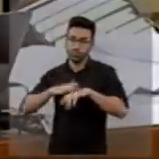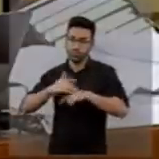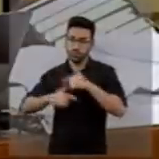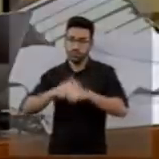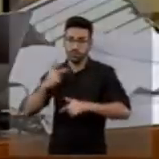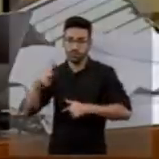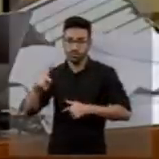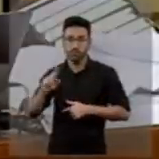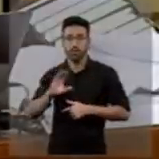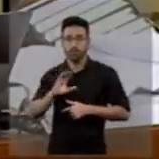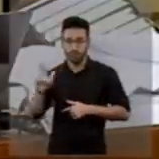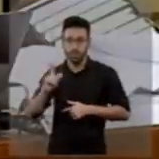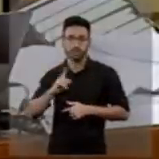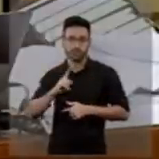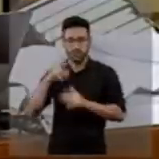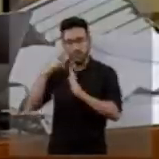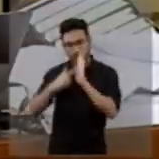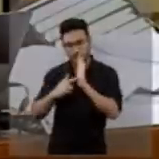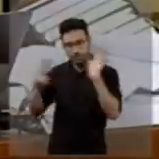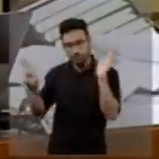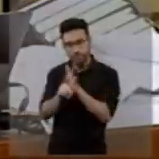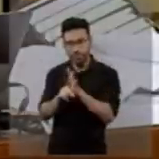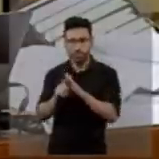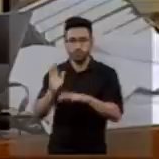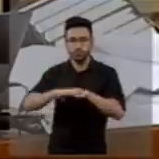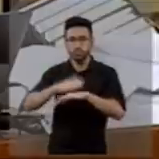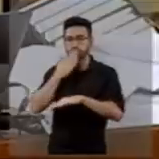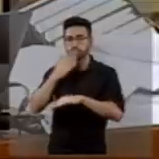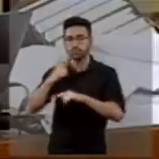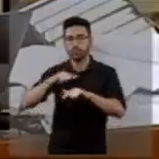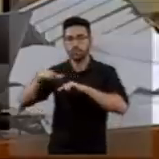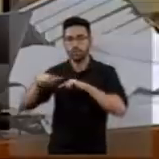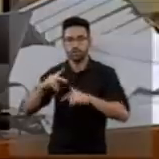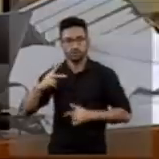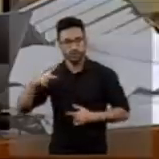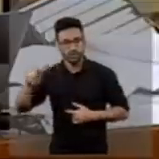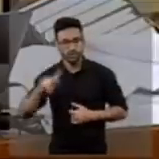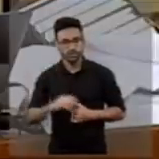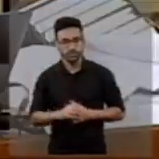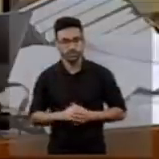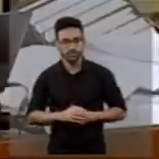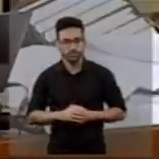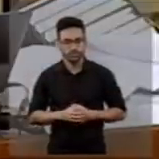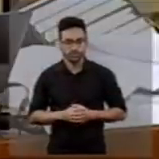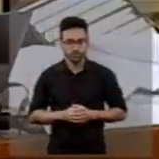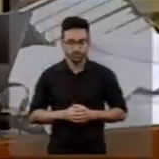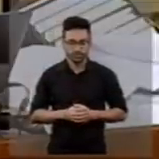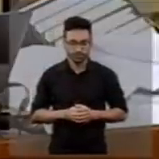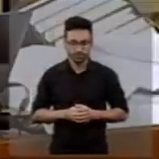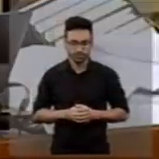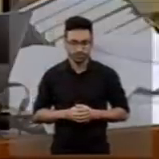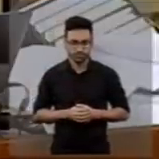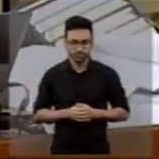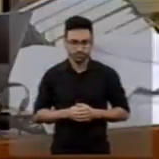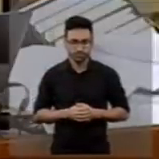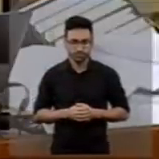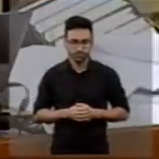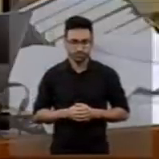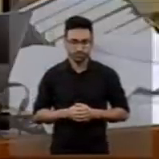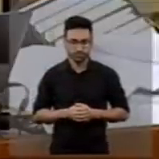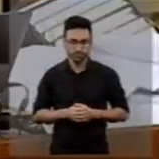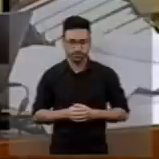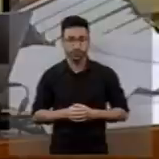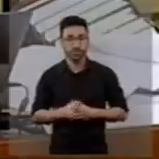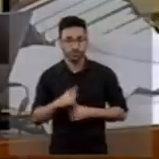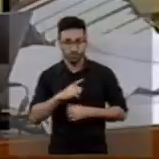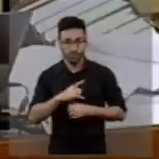a restrições próprias relativas à sua atividade. E ela tem um registro